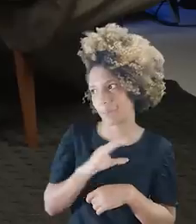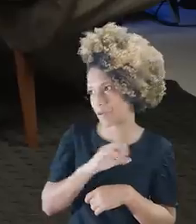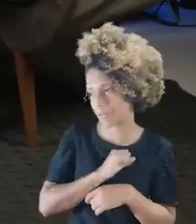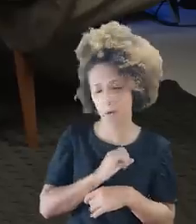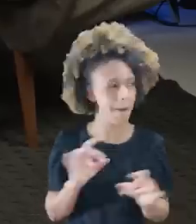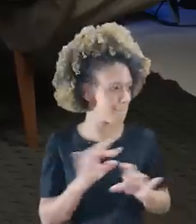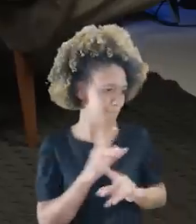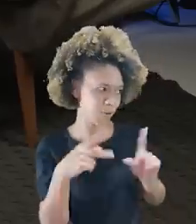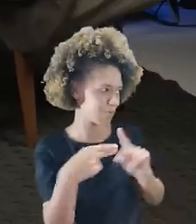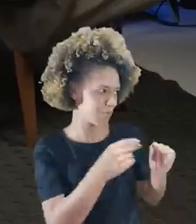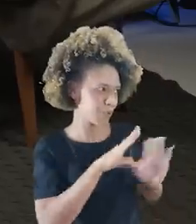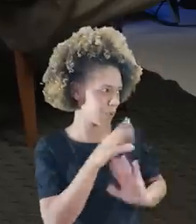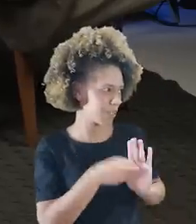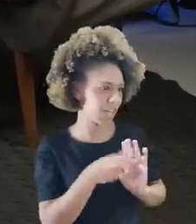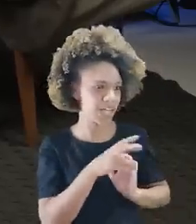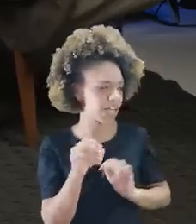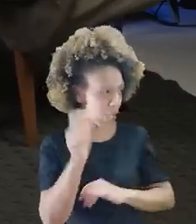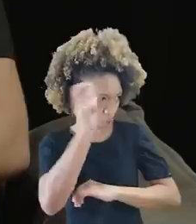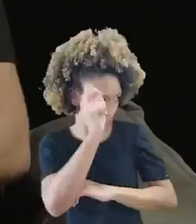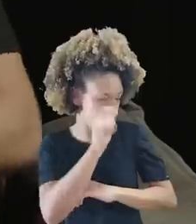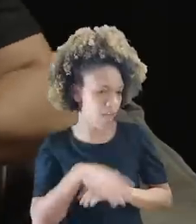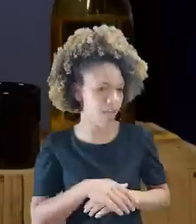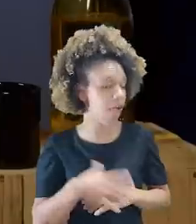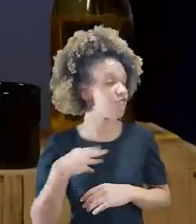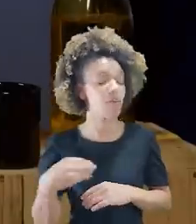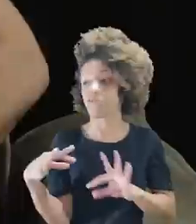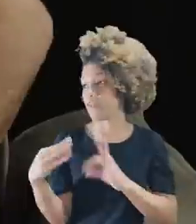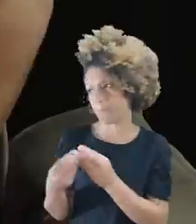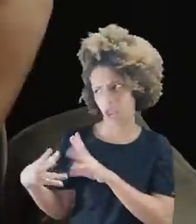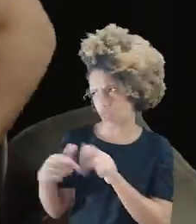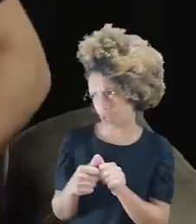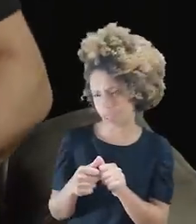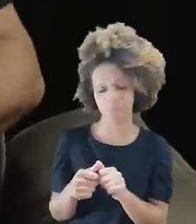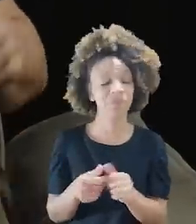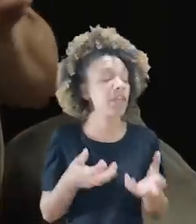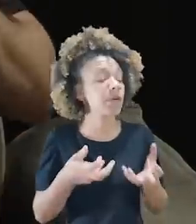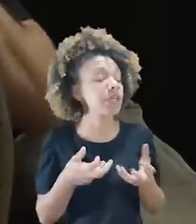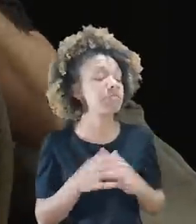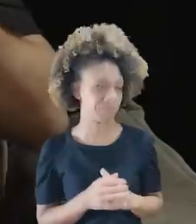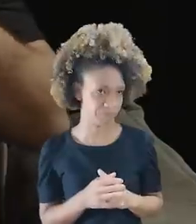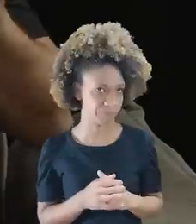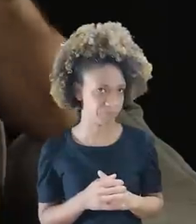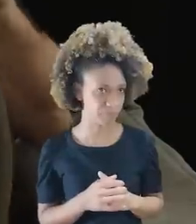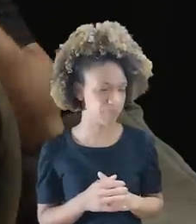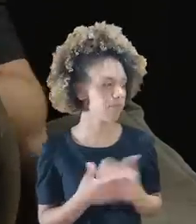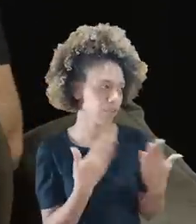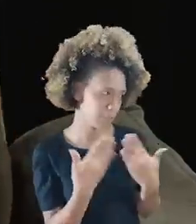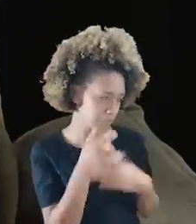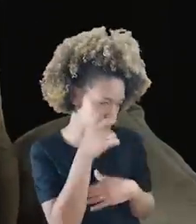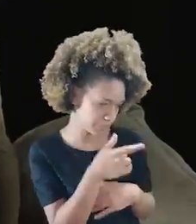pronto não dá toda linha aí tem tem 500 Boné dá pr dá pros seus filhos famíia toda dá e o queria saber nesse papo Por